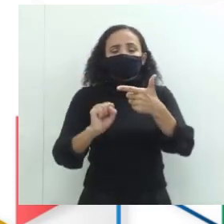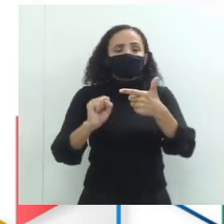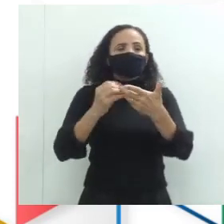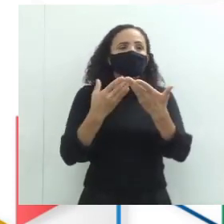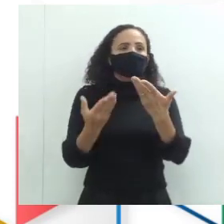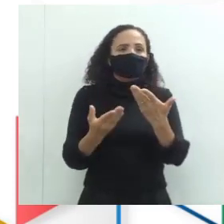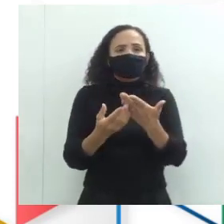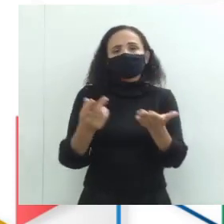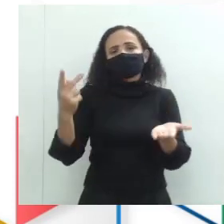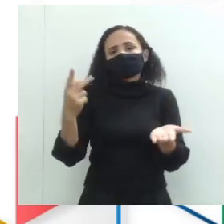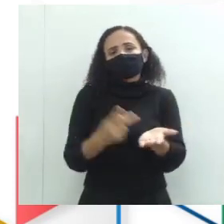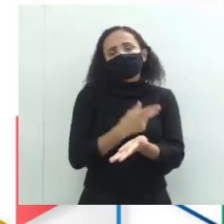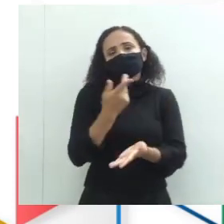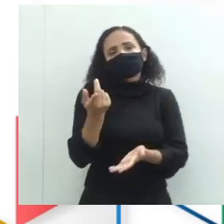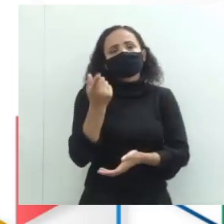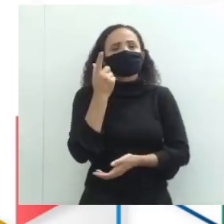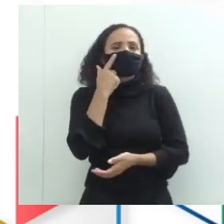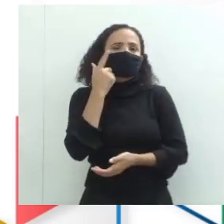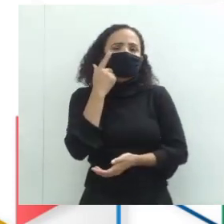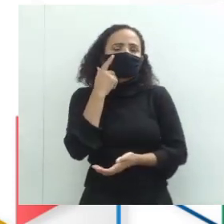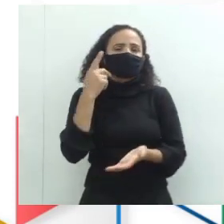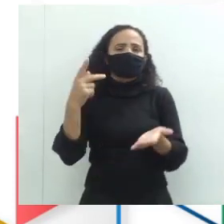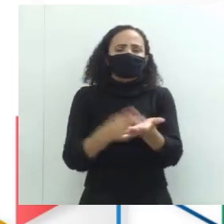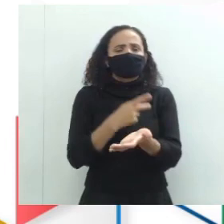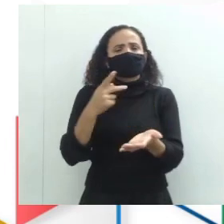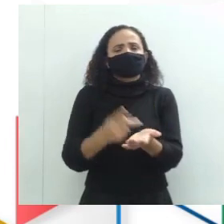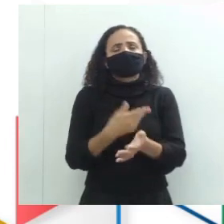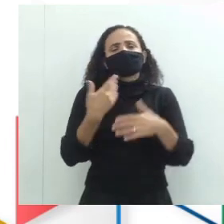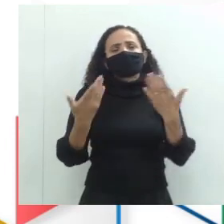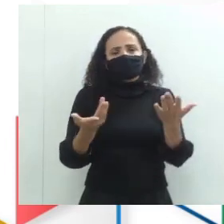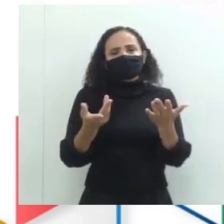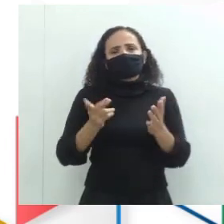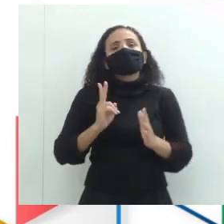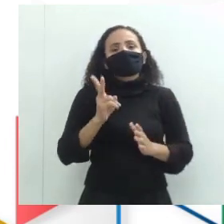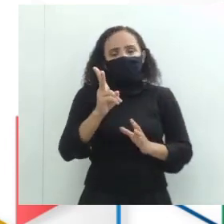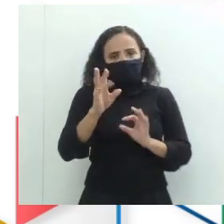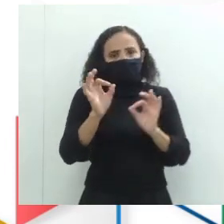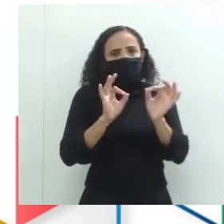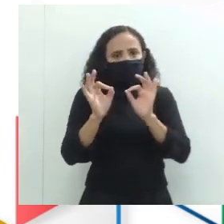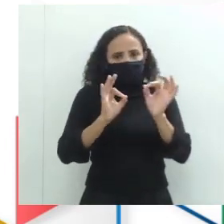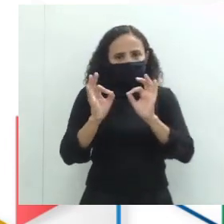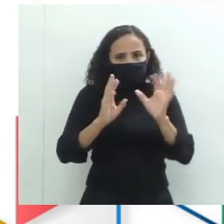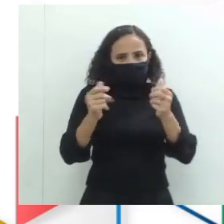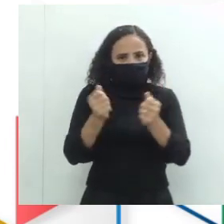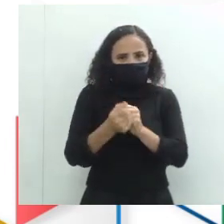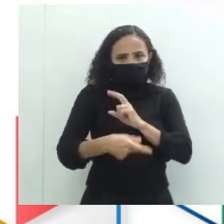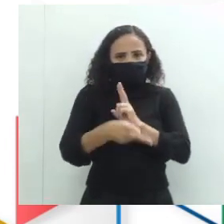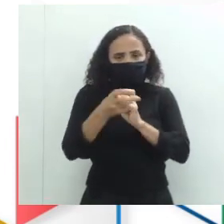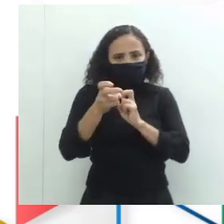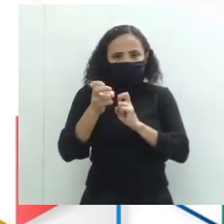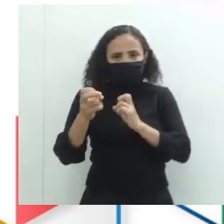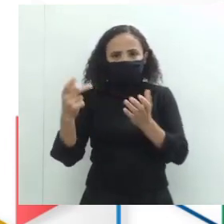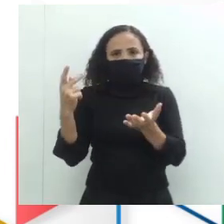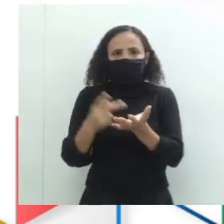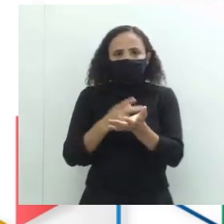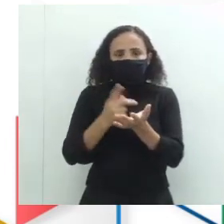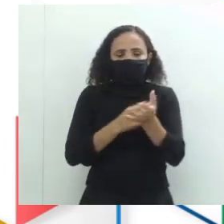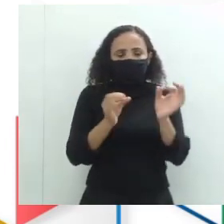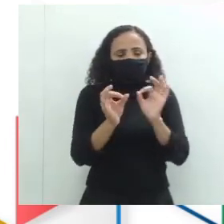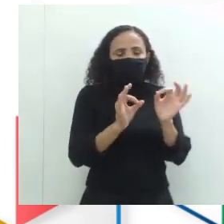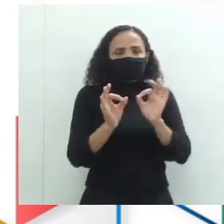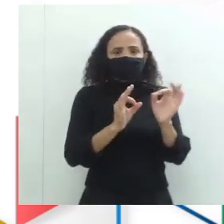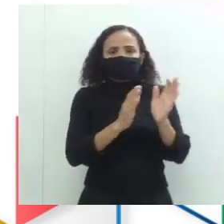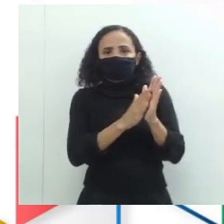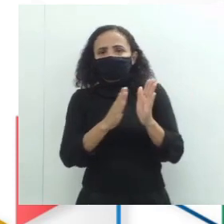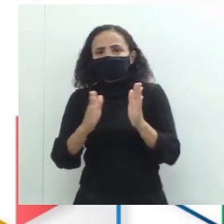2 erroneamente. Presta atenção, tá errado aí. Vamos corrigir? Vamos sim. Já identificamos o erro. Vamos lá para a solução.